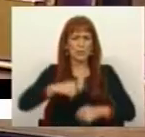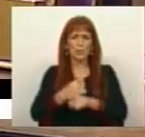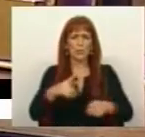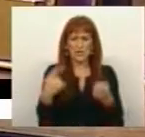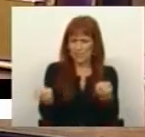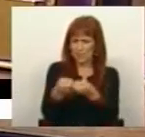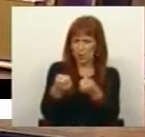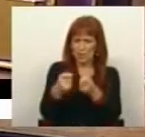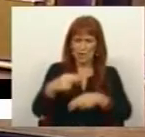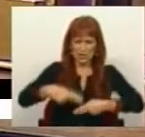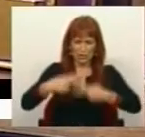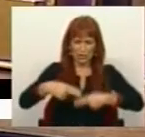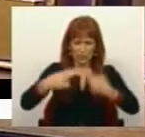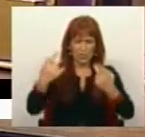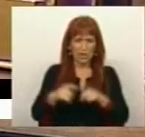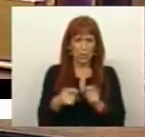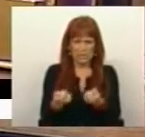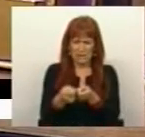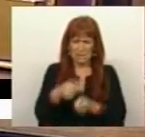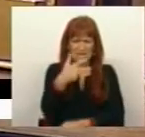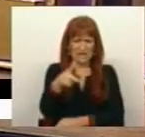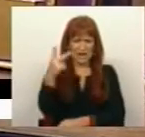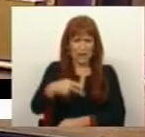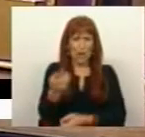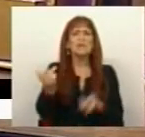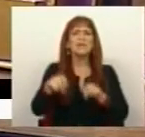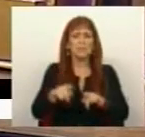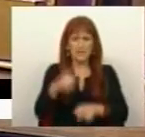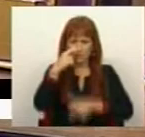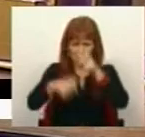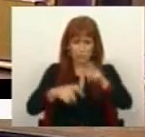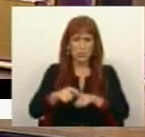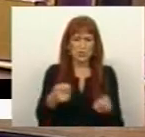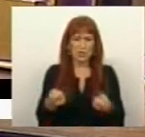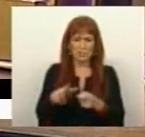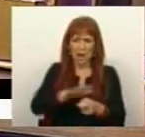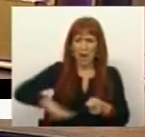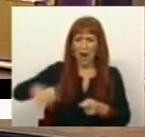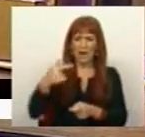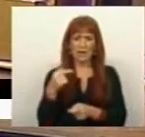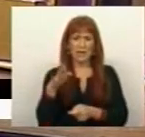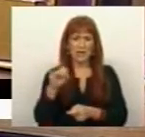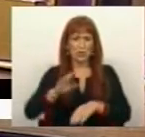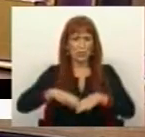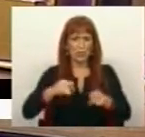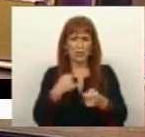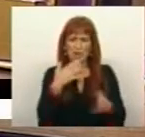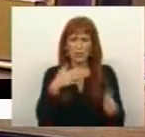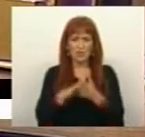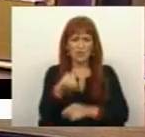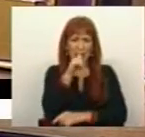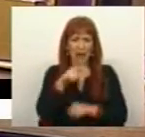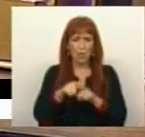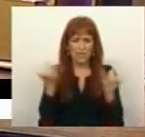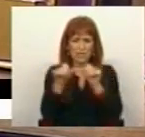conta a proximidade à fronteira, que fica a escassos 100 km, mas também para as populações banhadas pelo pelo facto de utilizar as suas águas